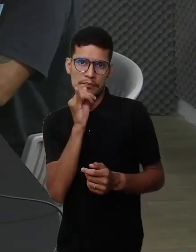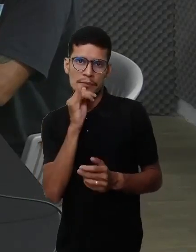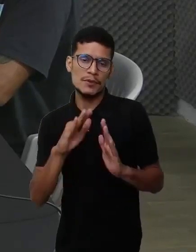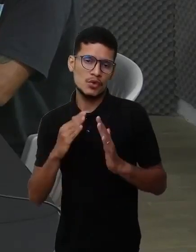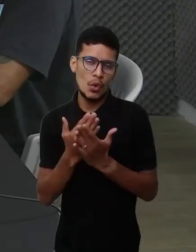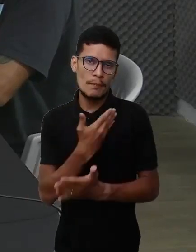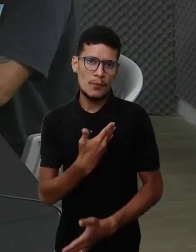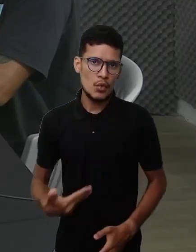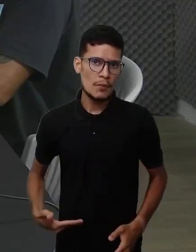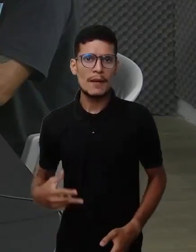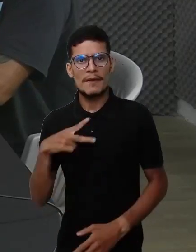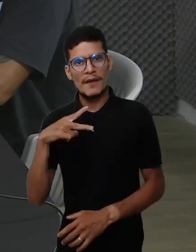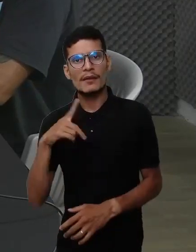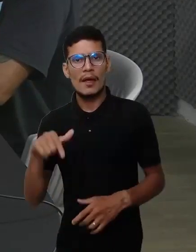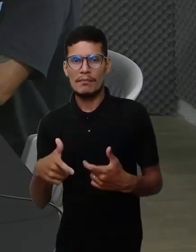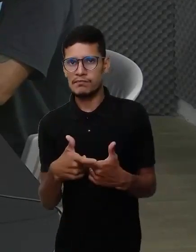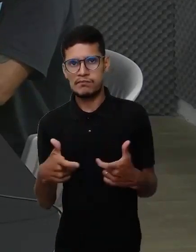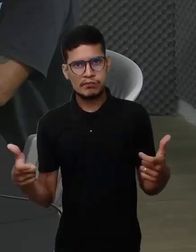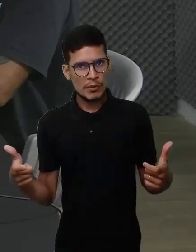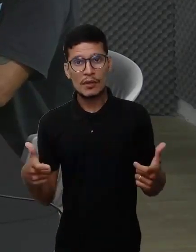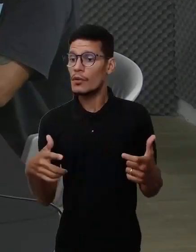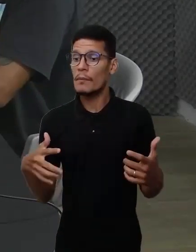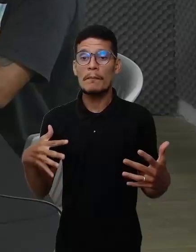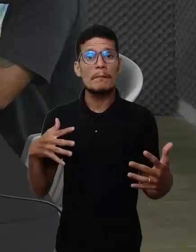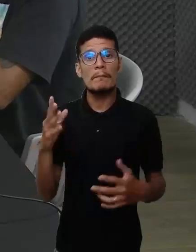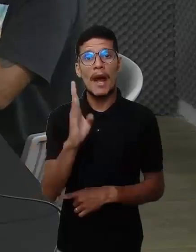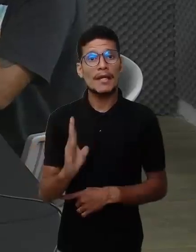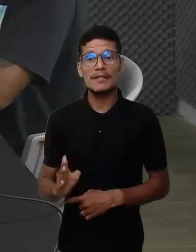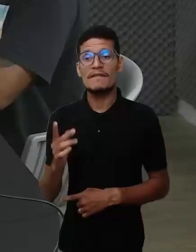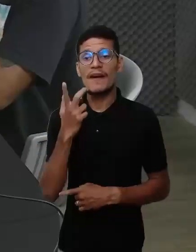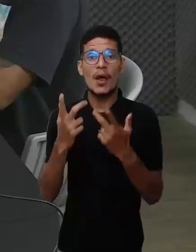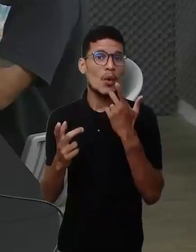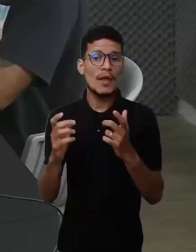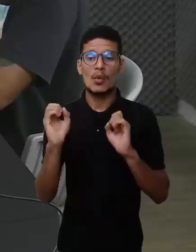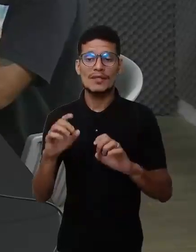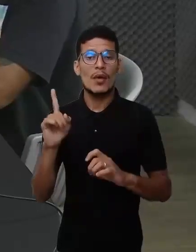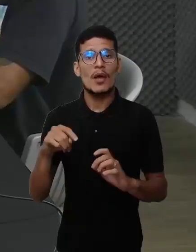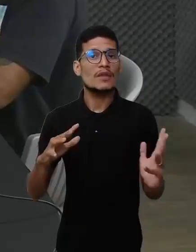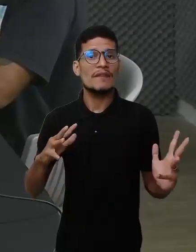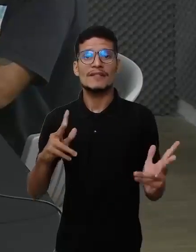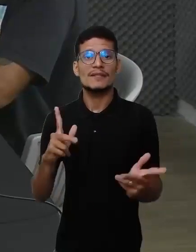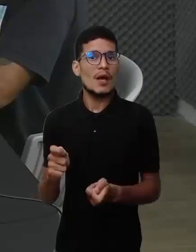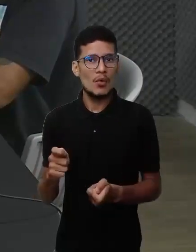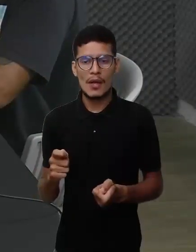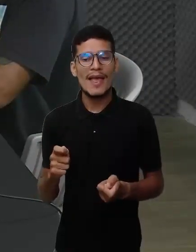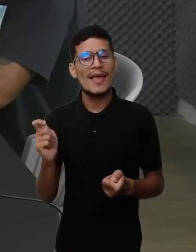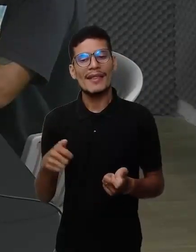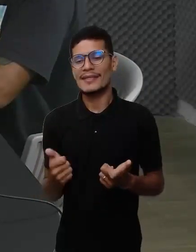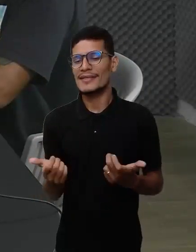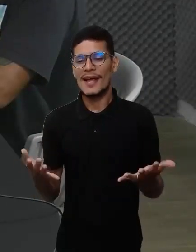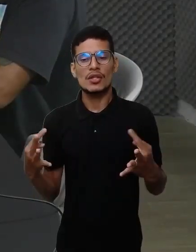privadas, ele é gigantesco, né? Num país que diz que a educação ela é universal, Uhum, ela é para todos e